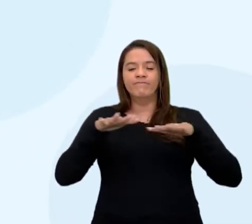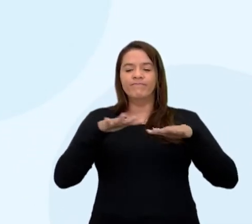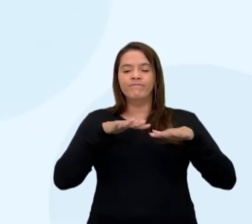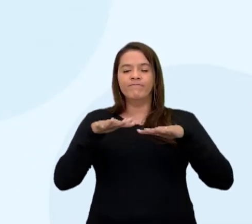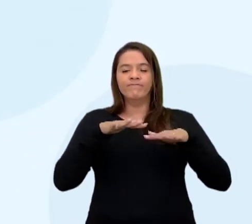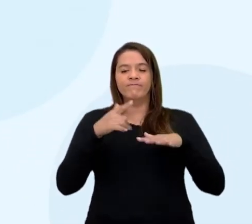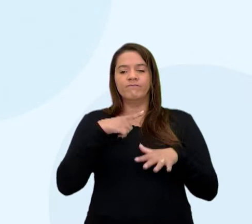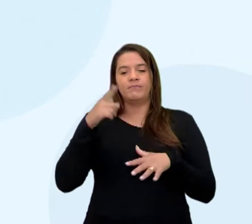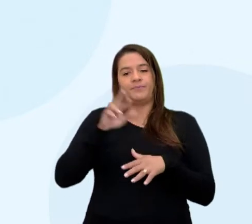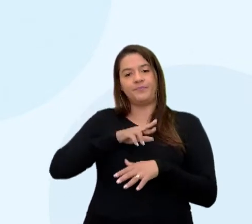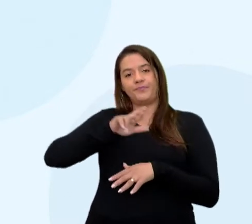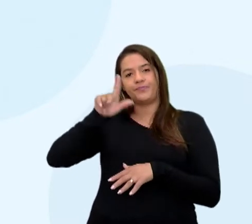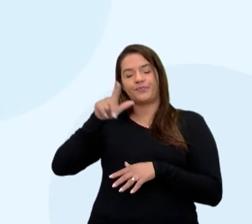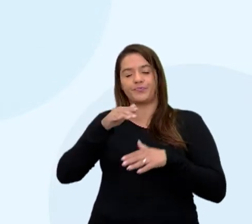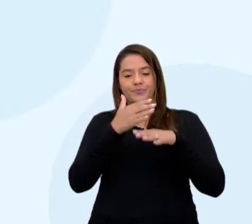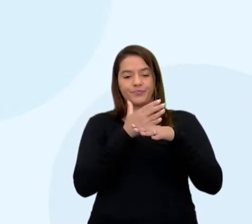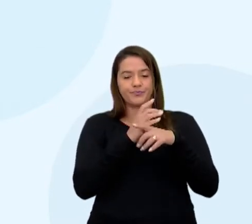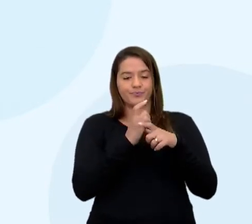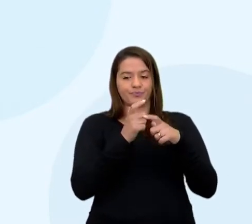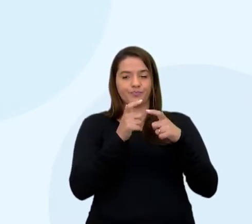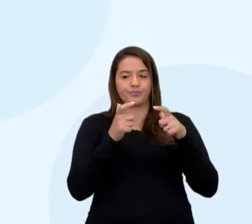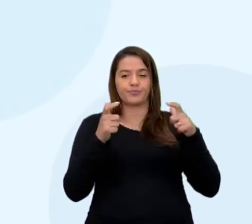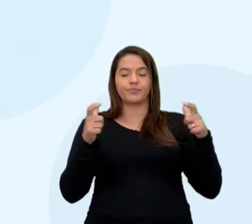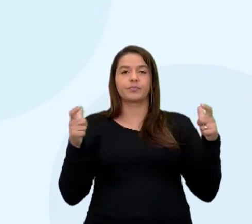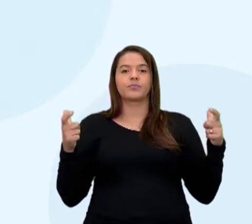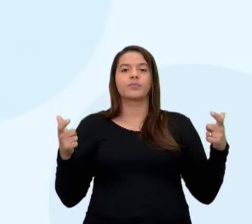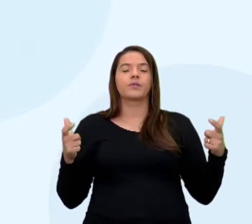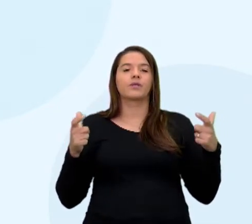cadeias, elas tendem a crescer, né,